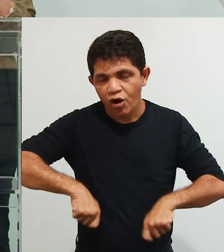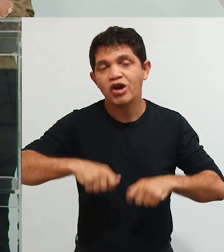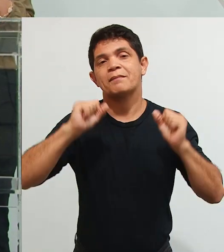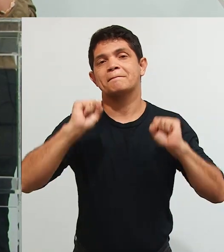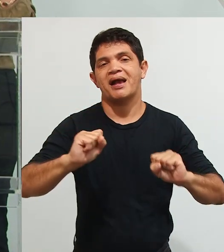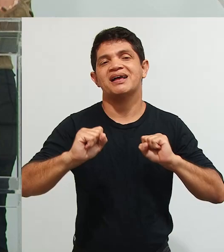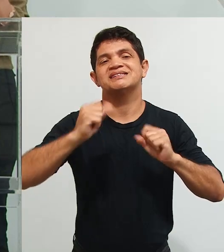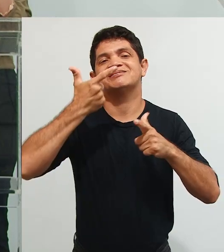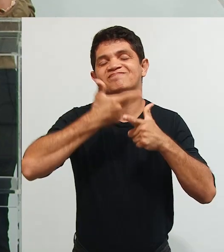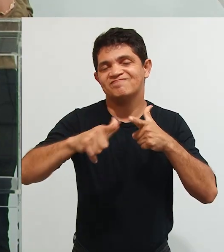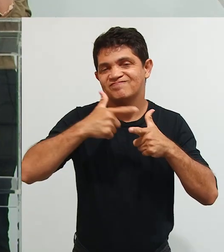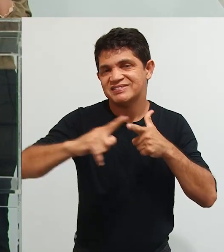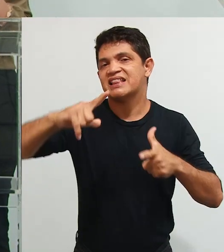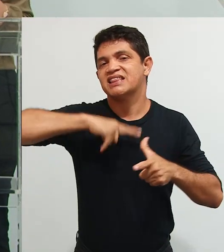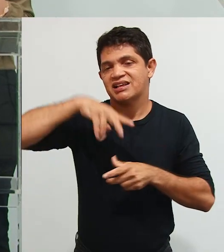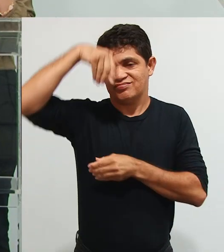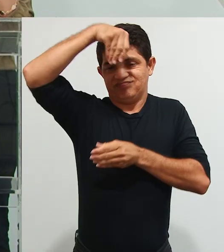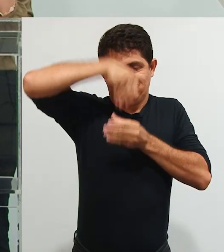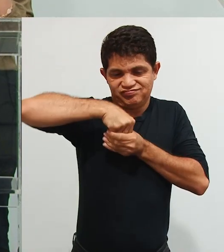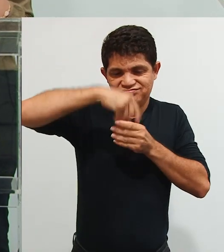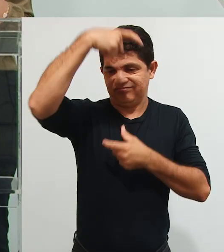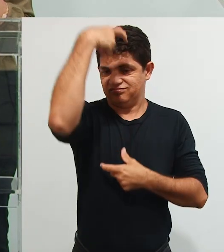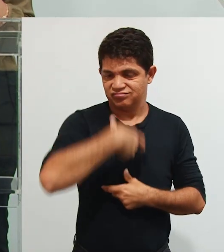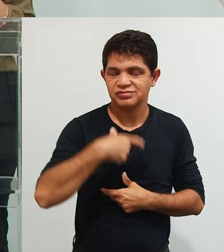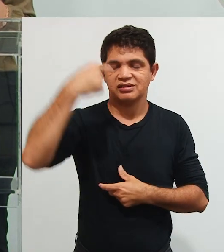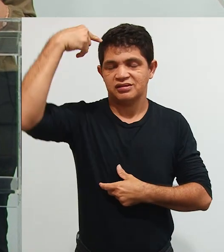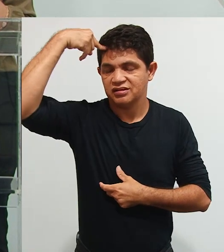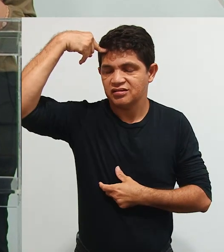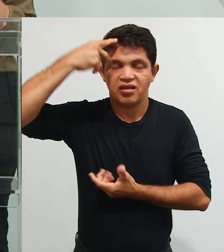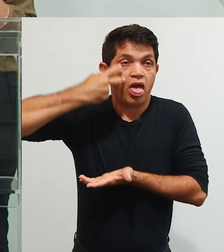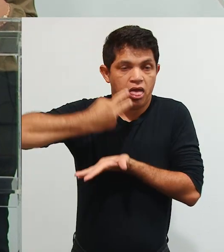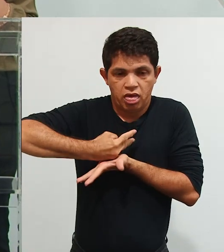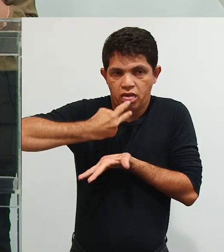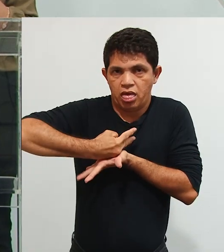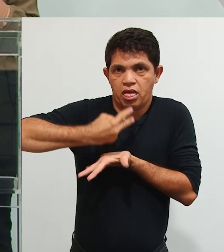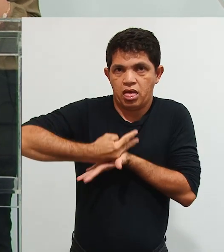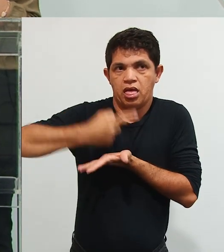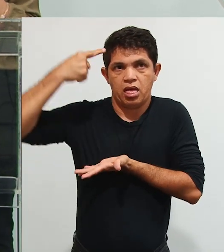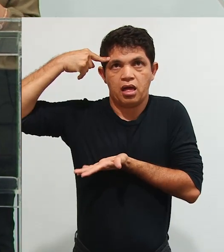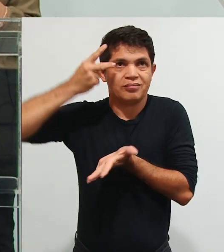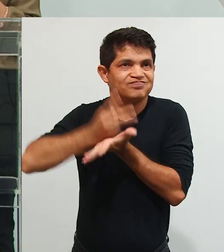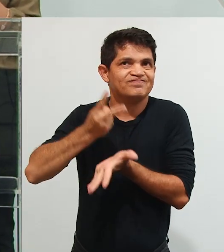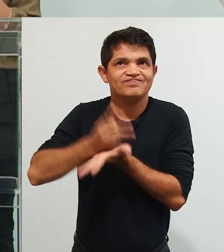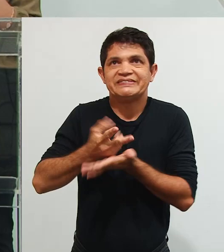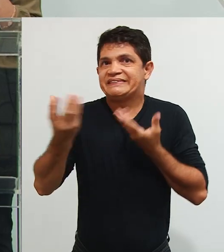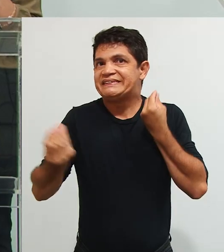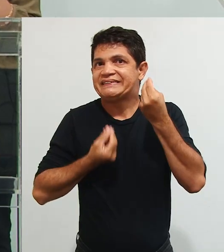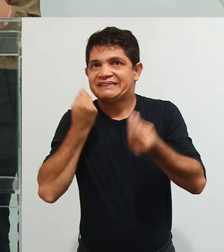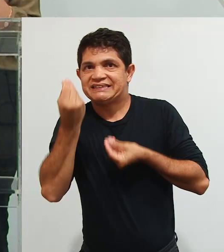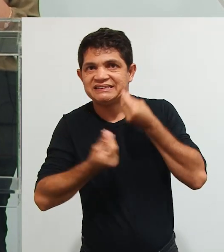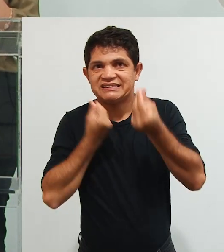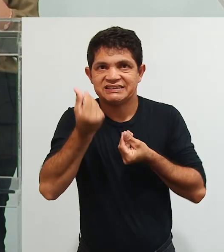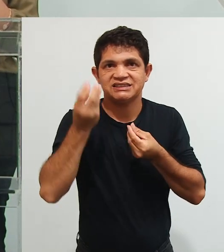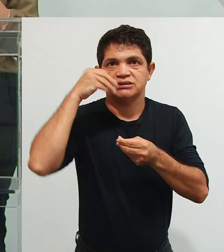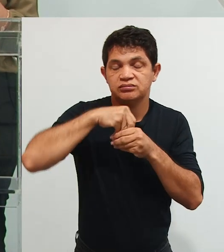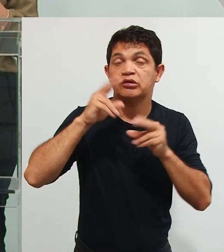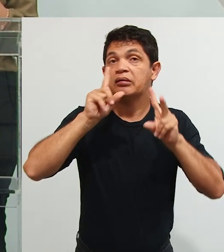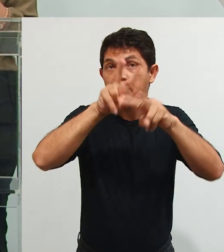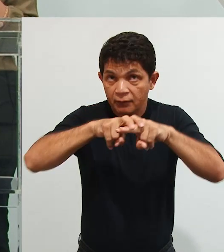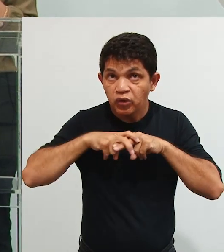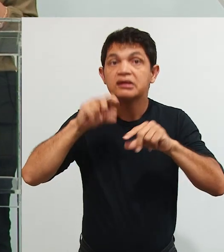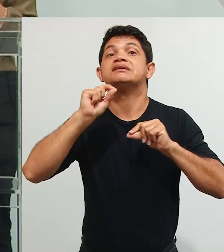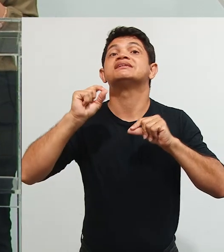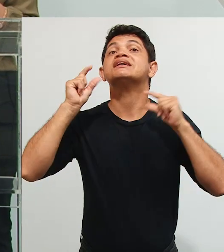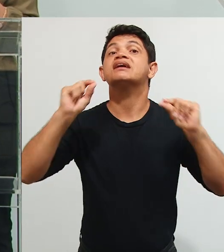coisa e outra bem rápido, uma coisa e outra bem rápido, mas ao mesmo tempo nós não conseguimos. Então, por